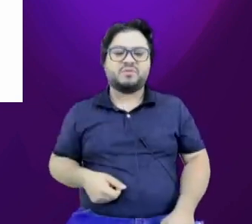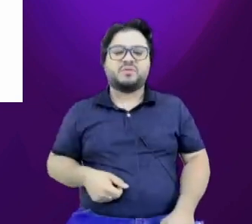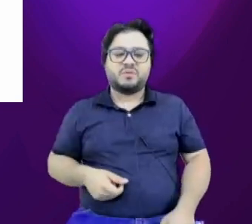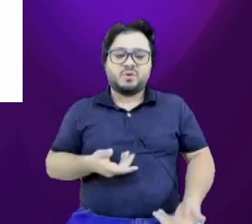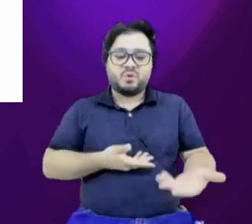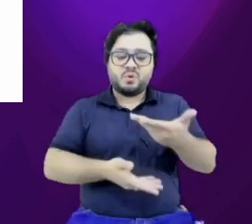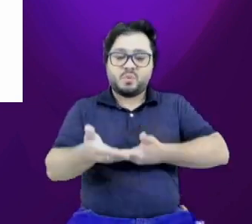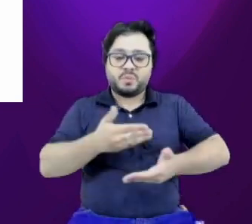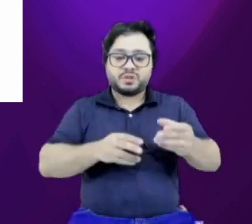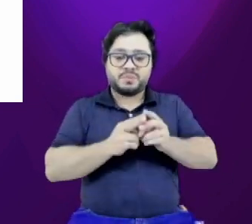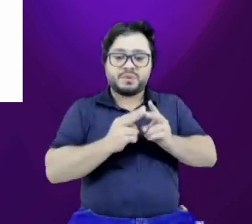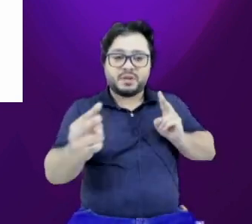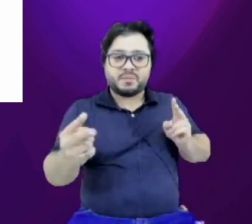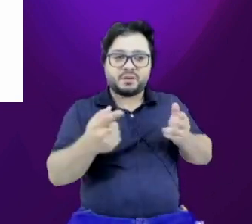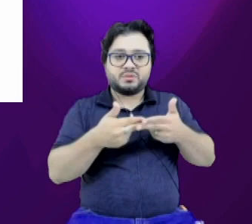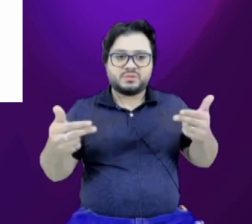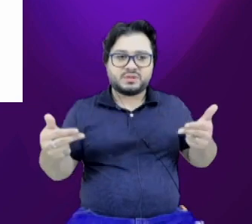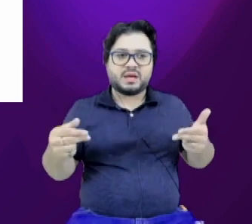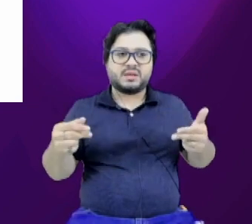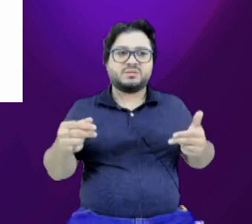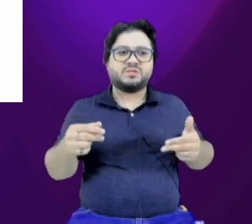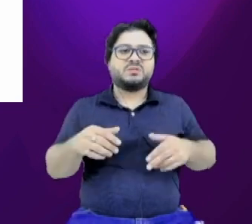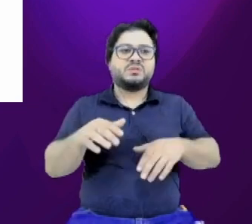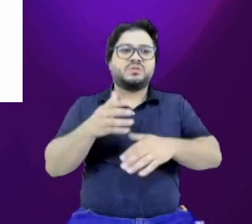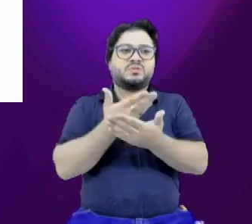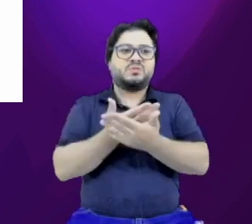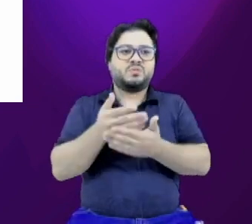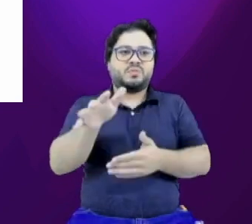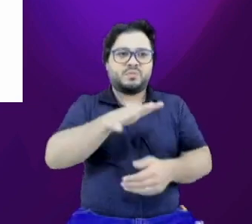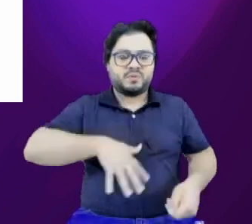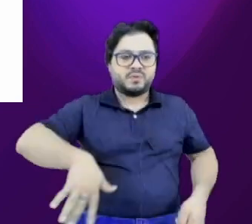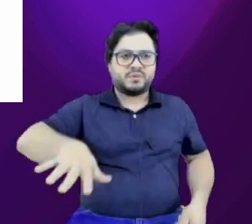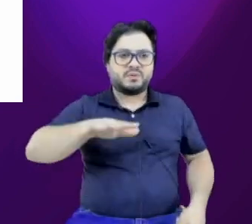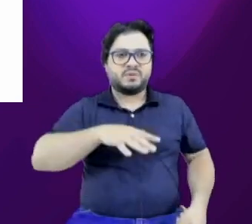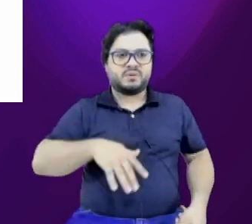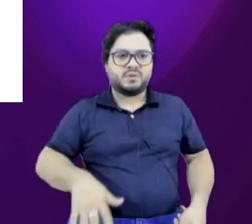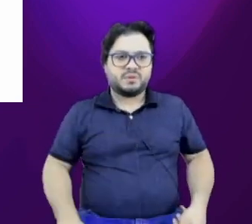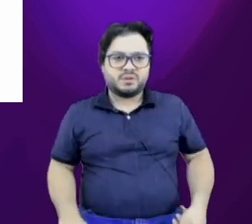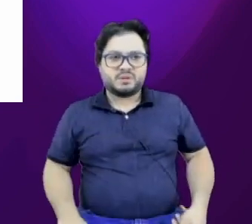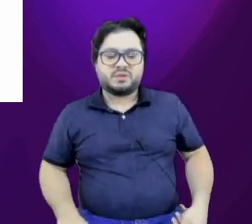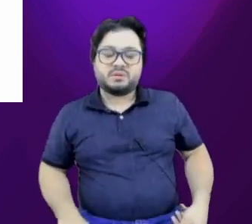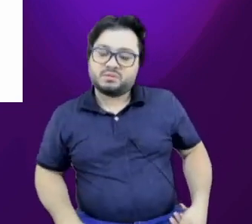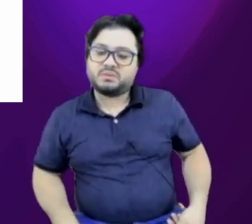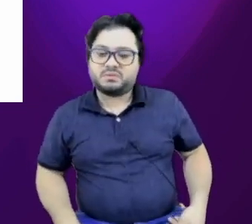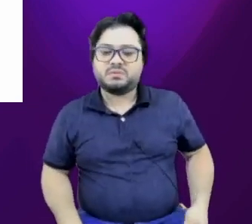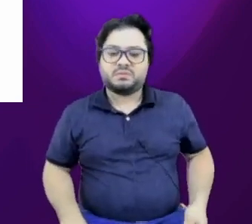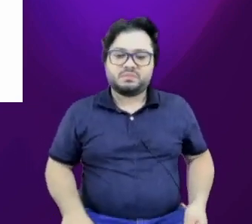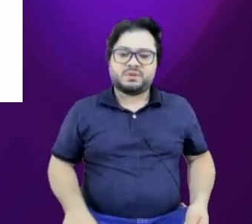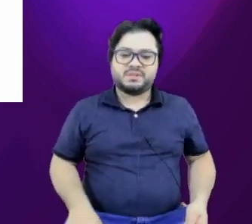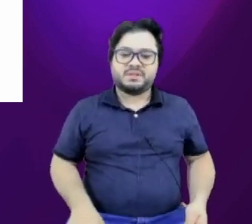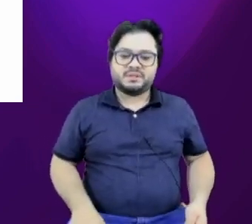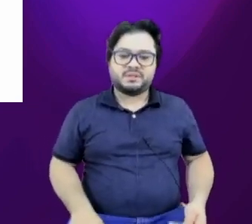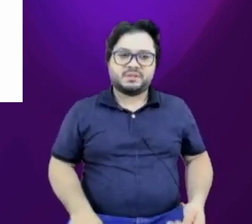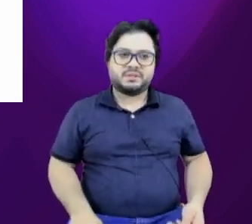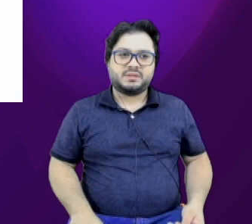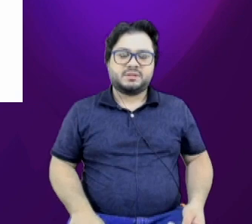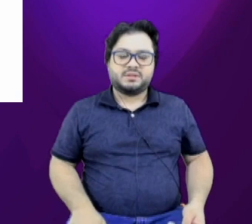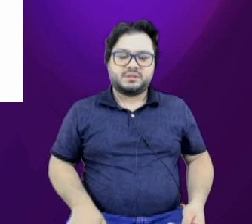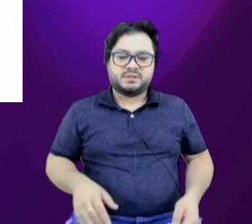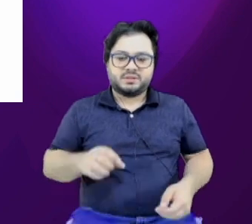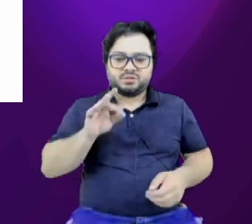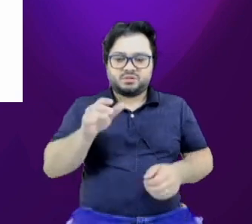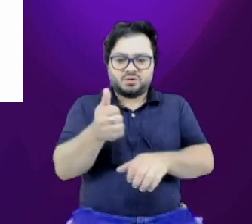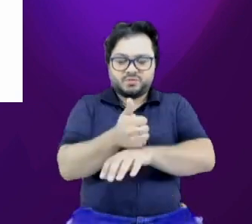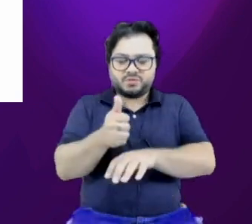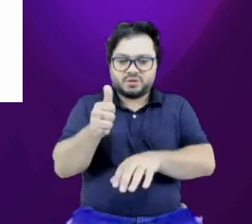Compartilhamento remoto dos casos com os patologistas subespecialistas, por exemplo, não só com o patologista que